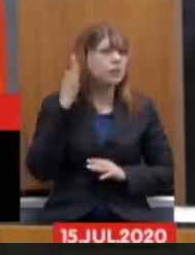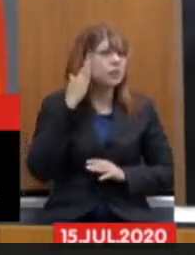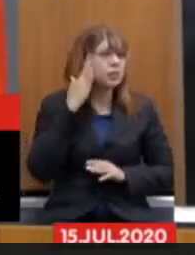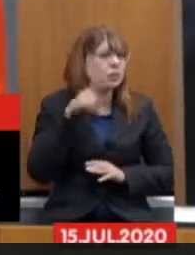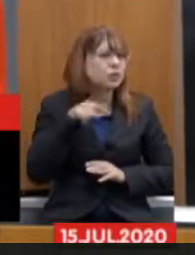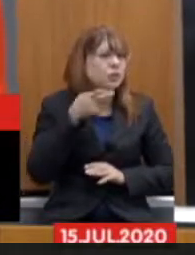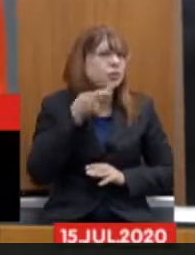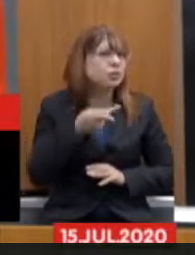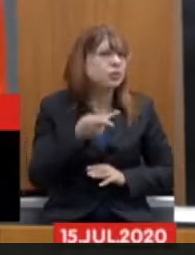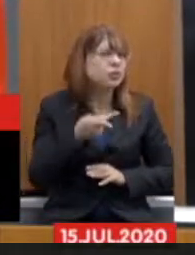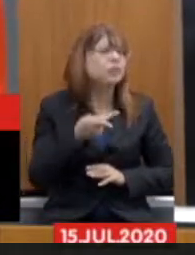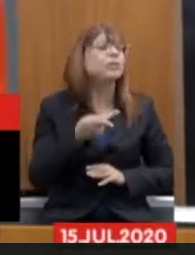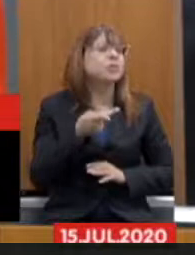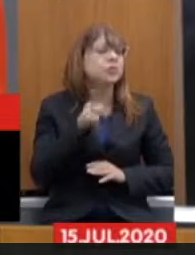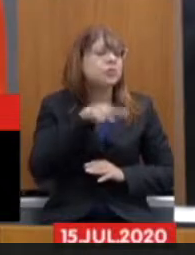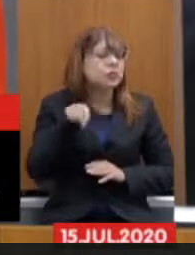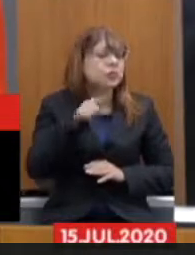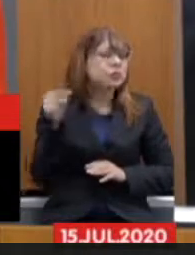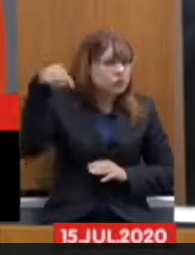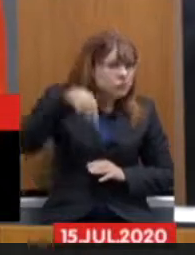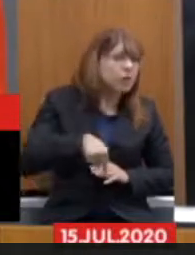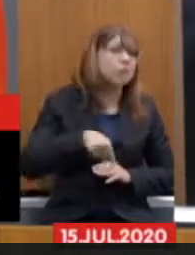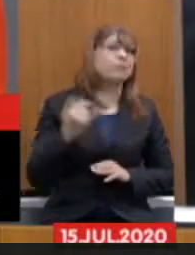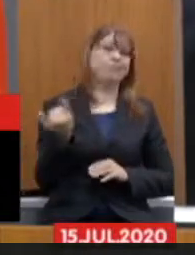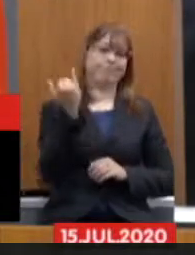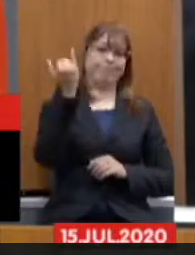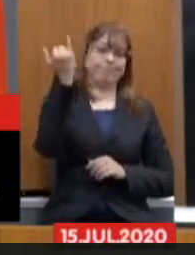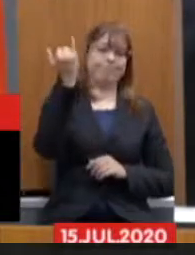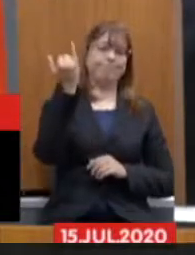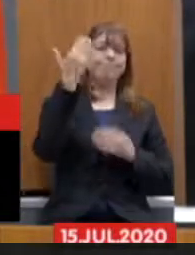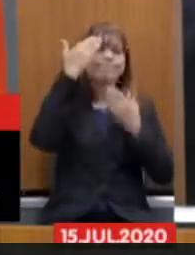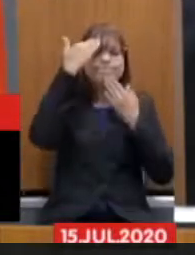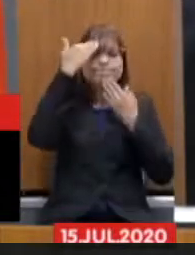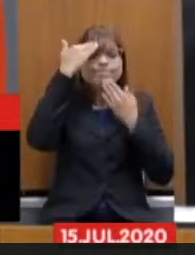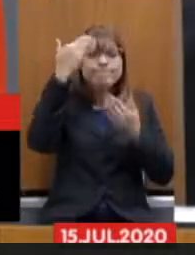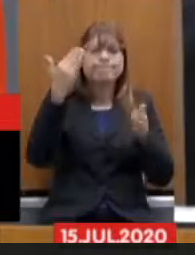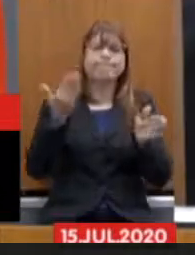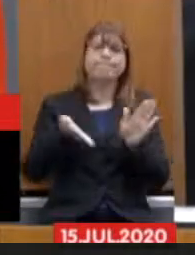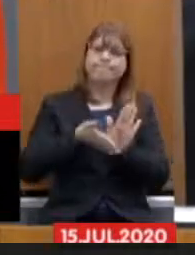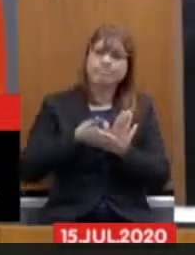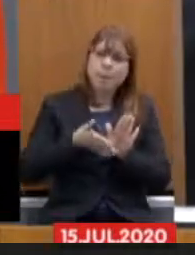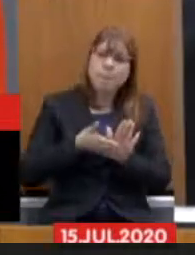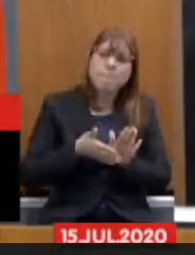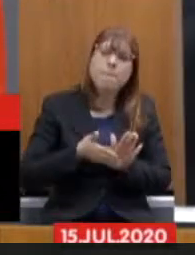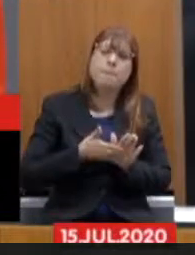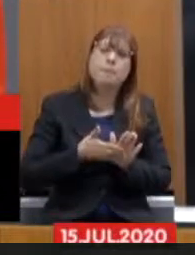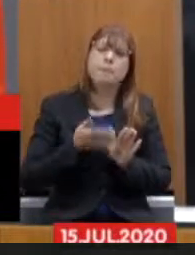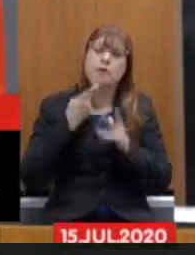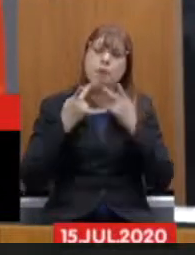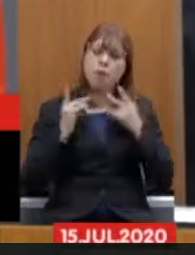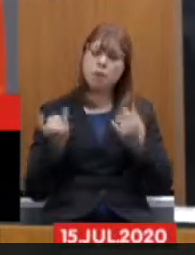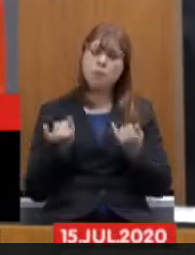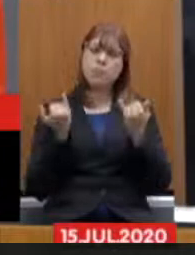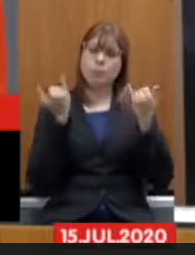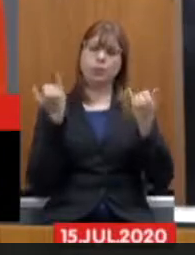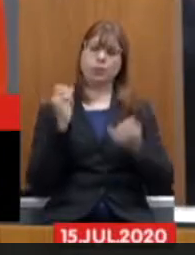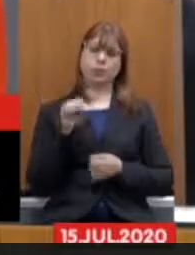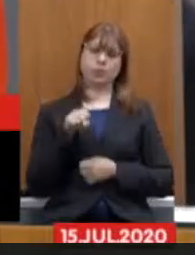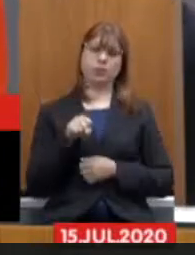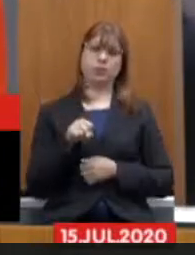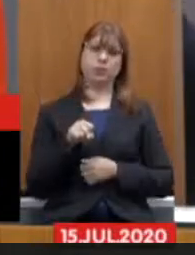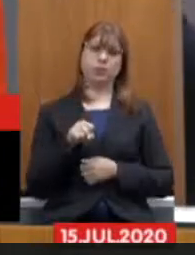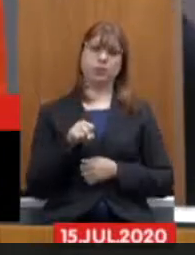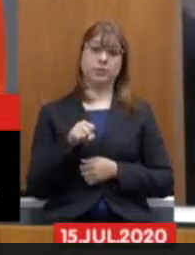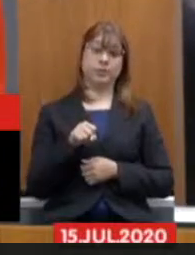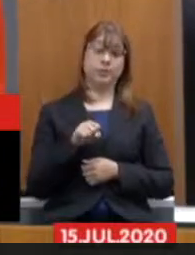ocupação desse espaço é muito importante então quero agradecer parabenizadas e da importância só não